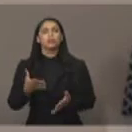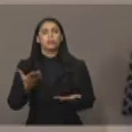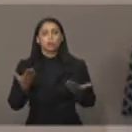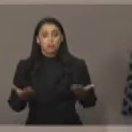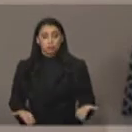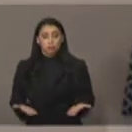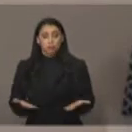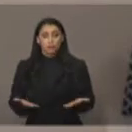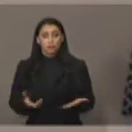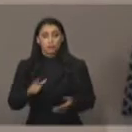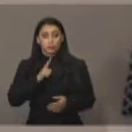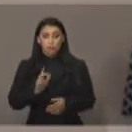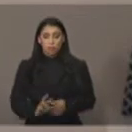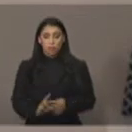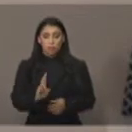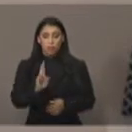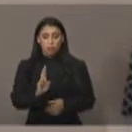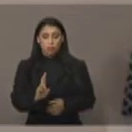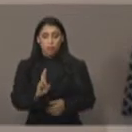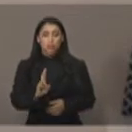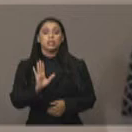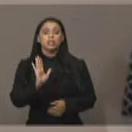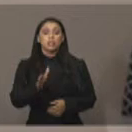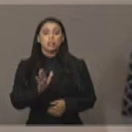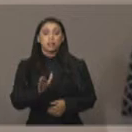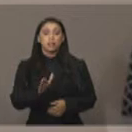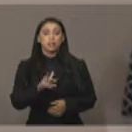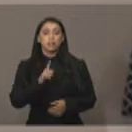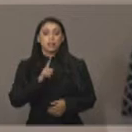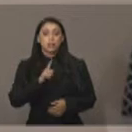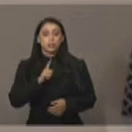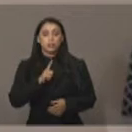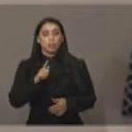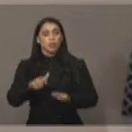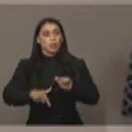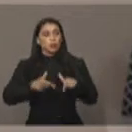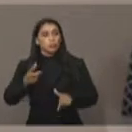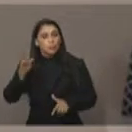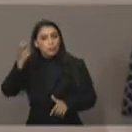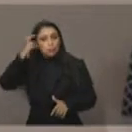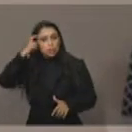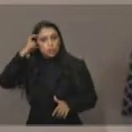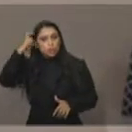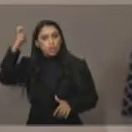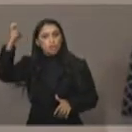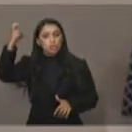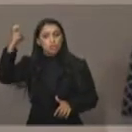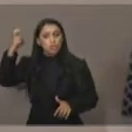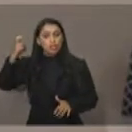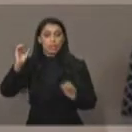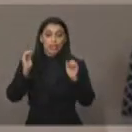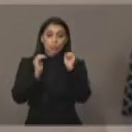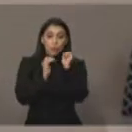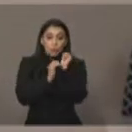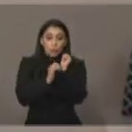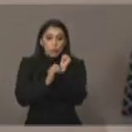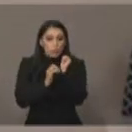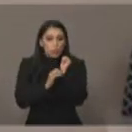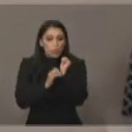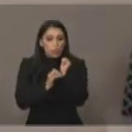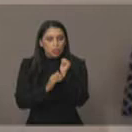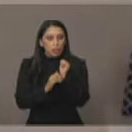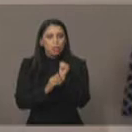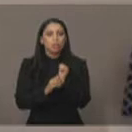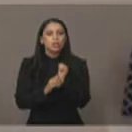As categorias aqui representadas, excelências, desempenham atividades de inteligência de natureza sigilosa, com ênfase na produção